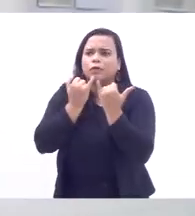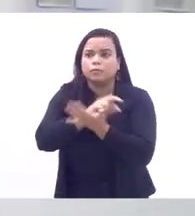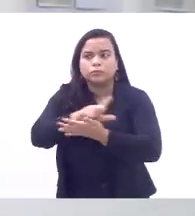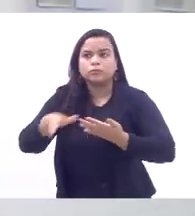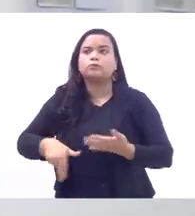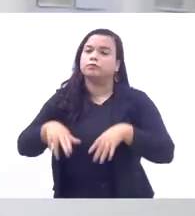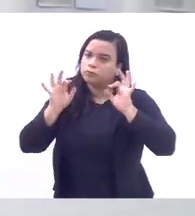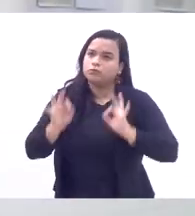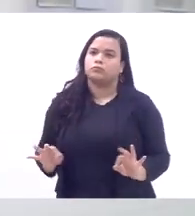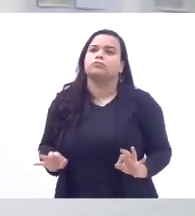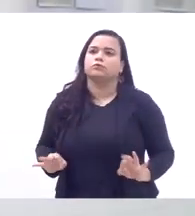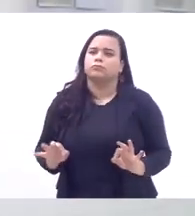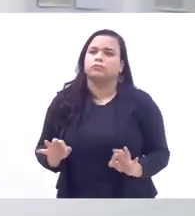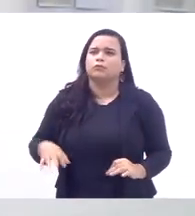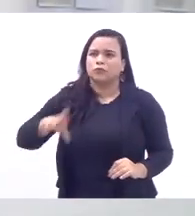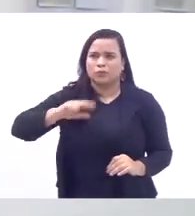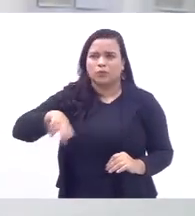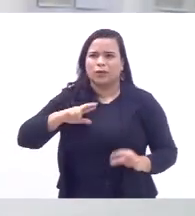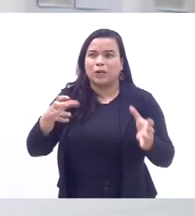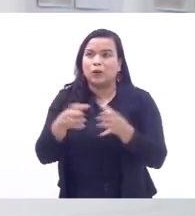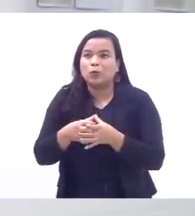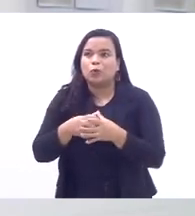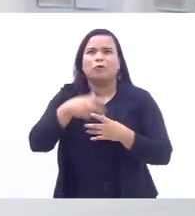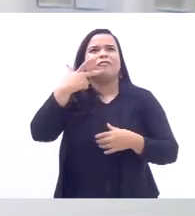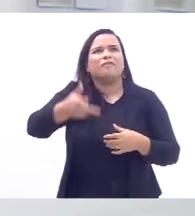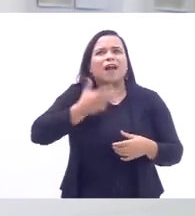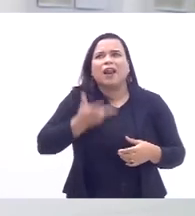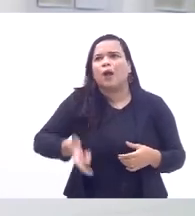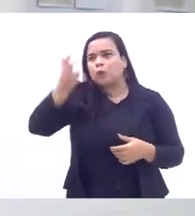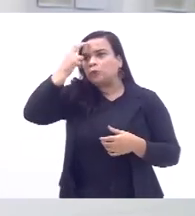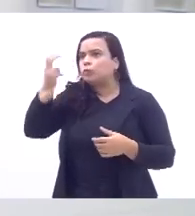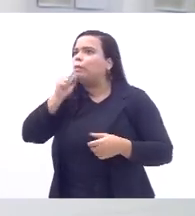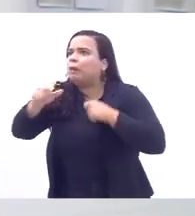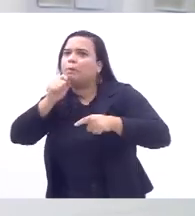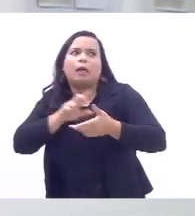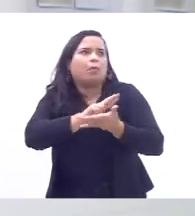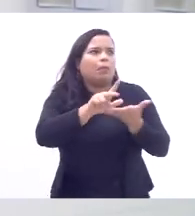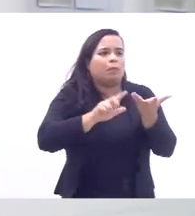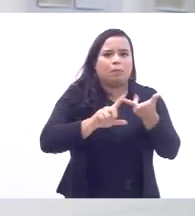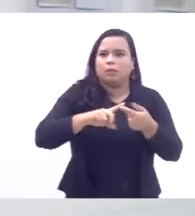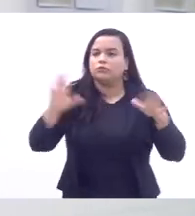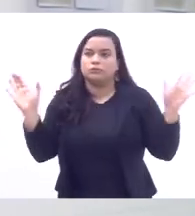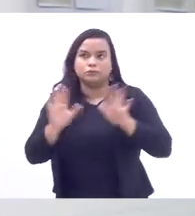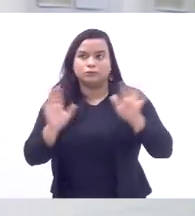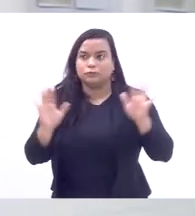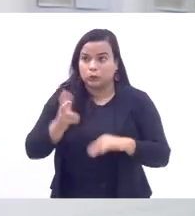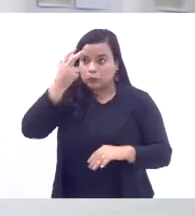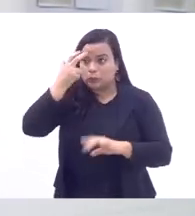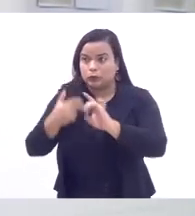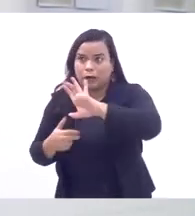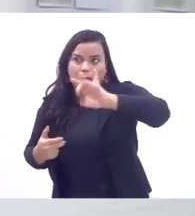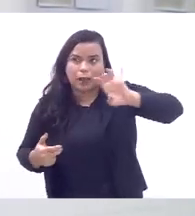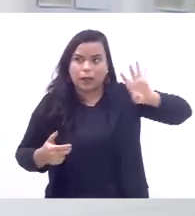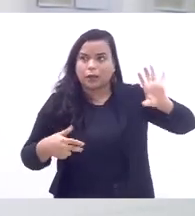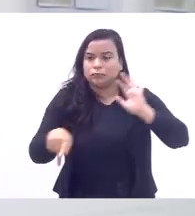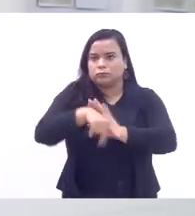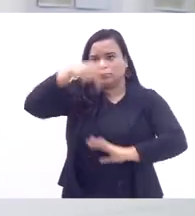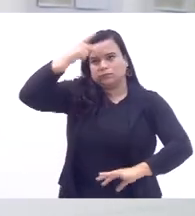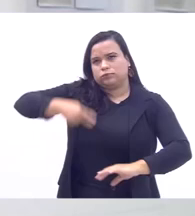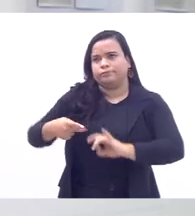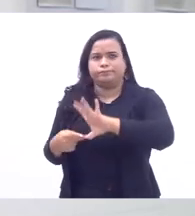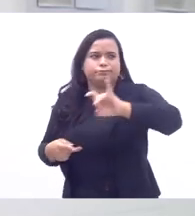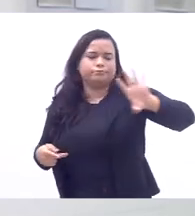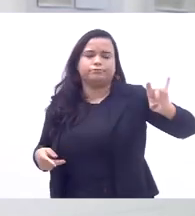importantes para nós. Não é um grupo para falar do A, da cultura de B, da cultura de C. Porque a cultura, cada um tem a sua dentro do seu espaço